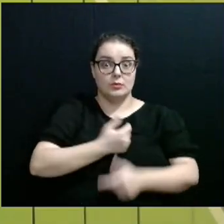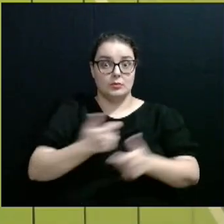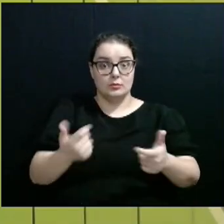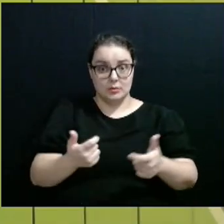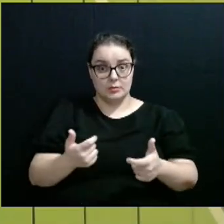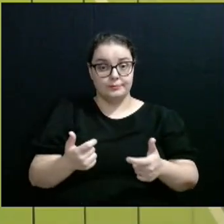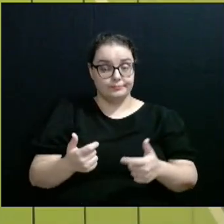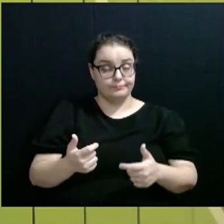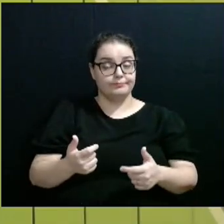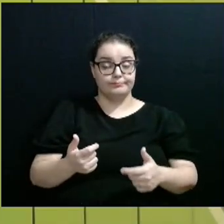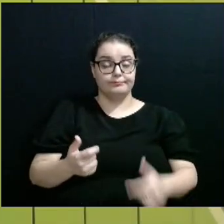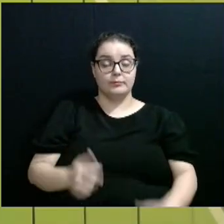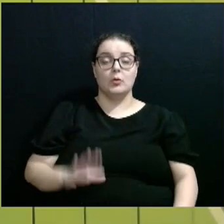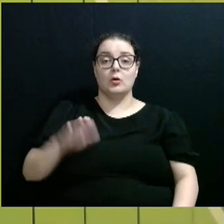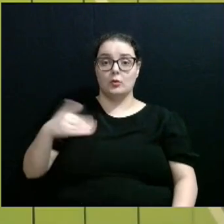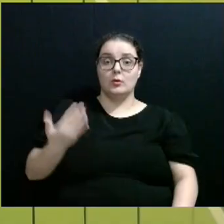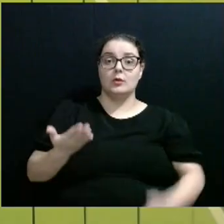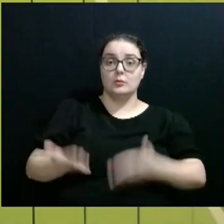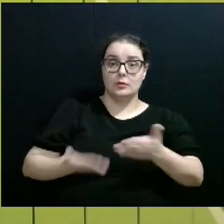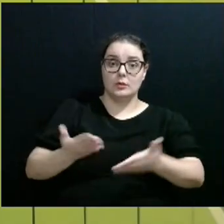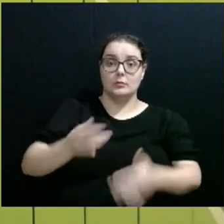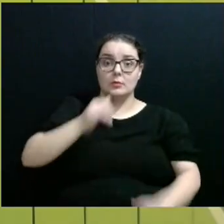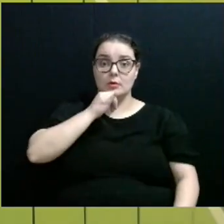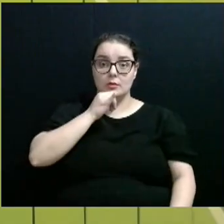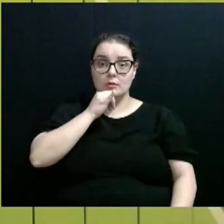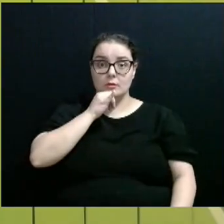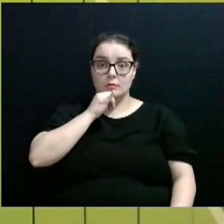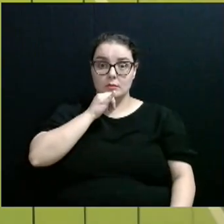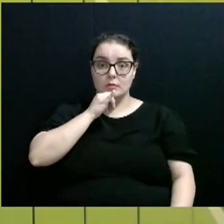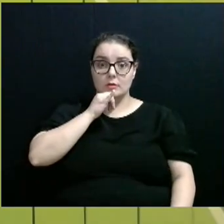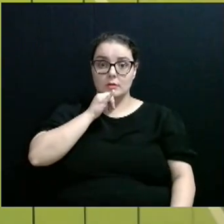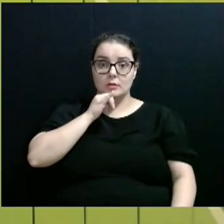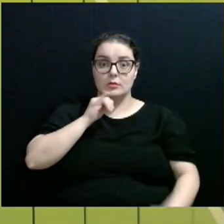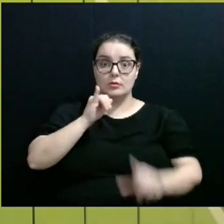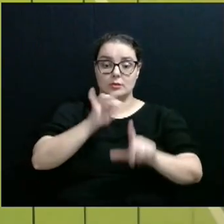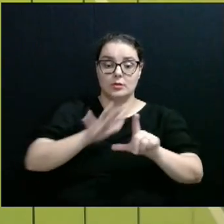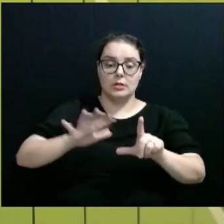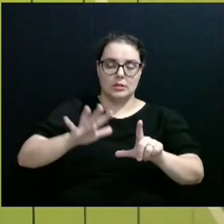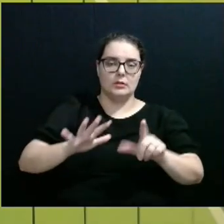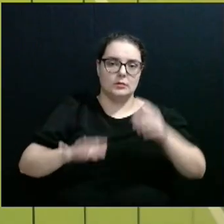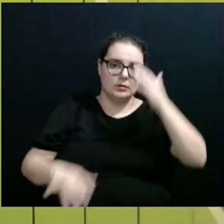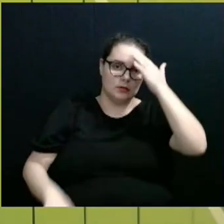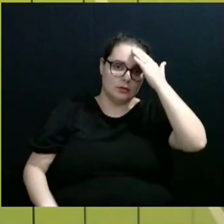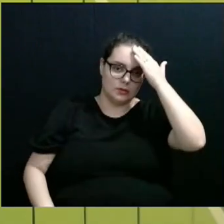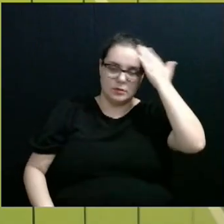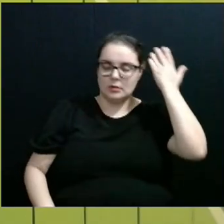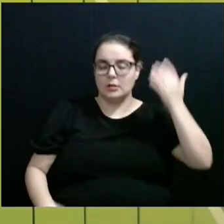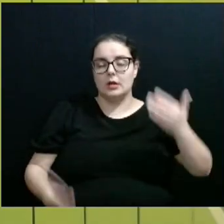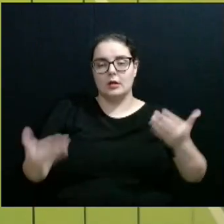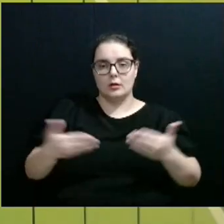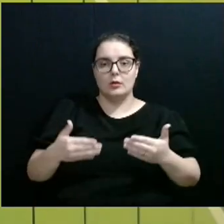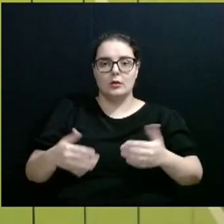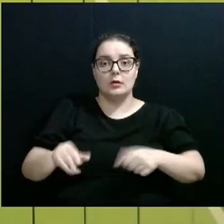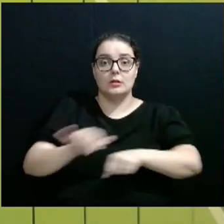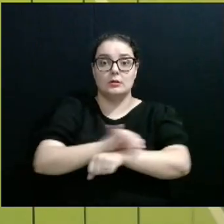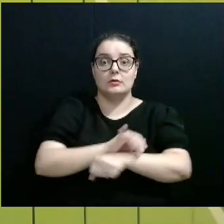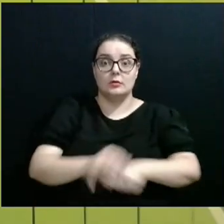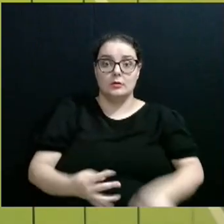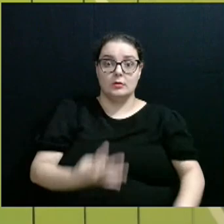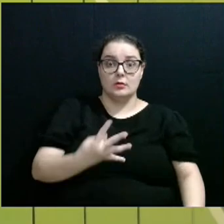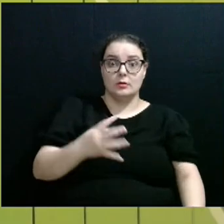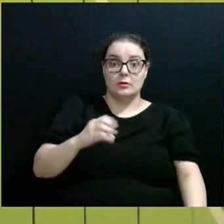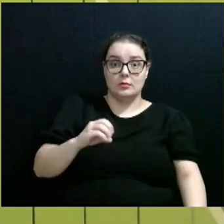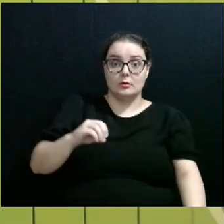significativamente quando se trata, por exemplo, de geração de imagens. Atualmente, a ferramenta tem 400 milhões de